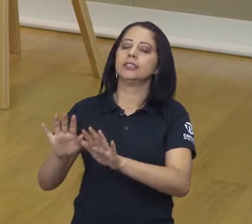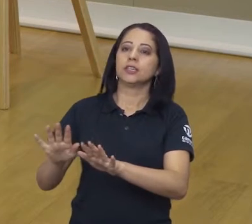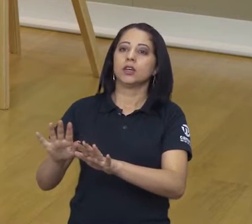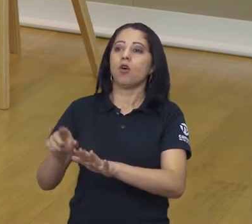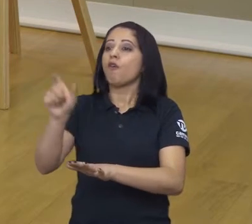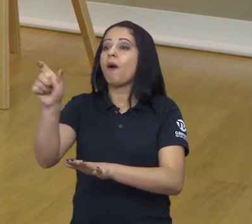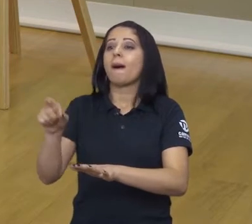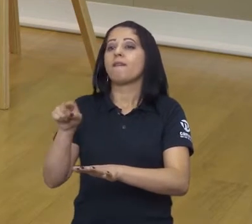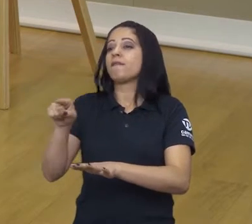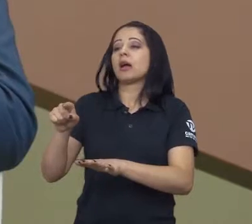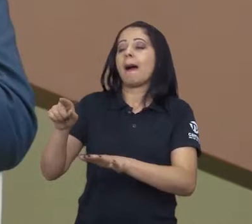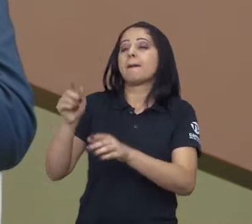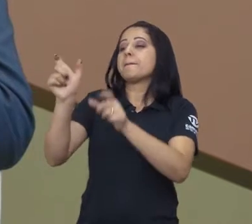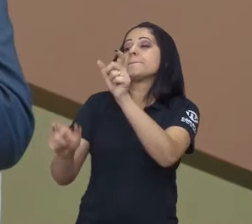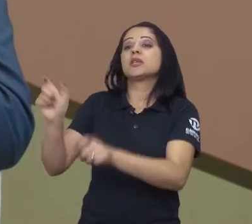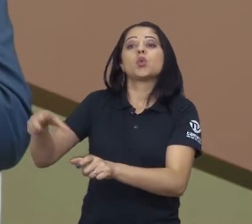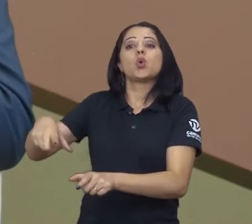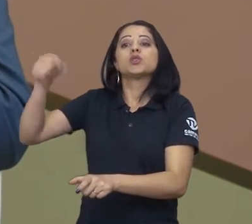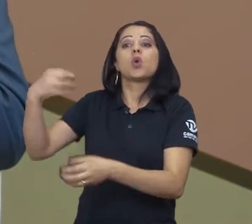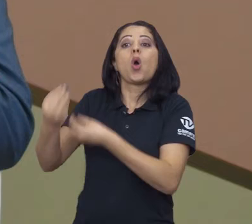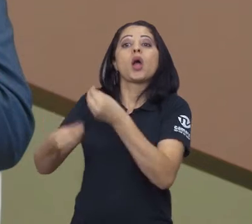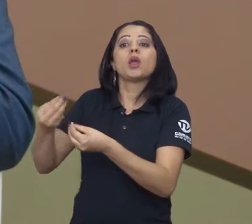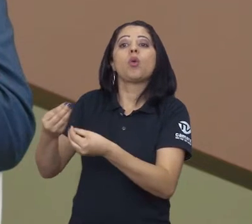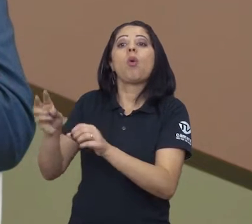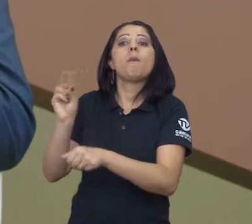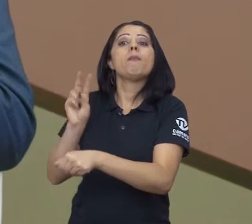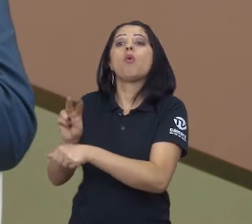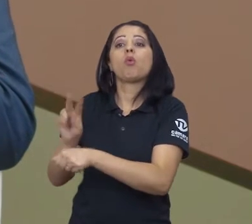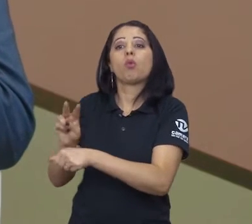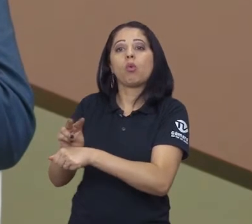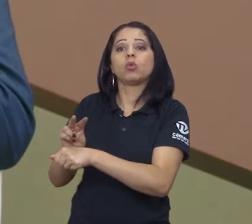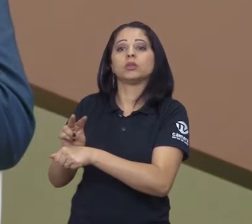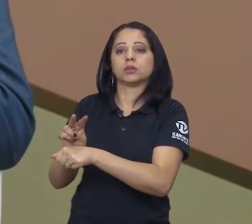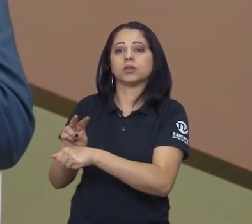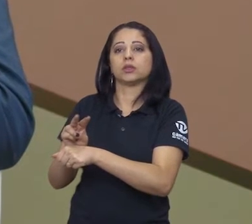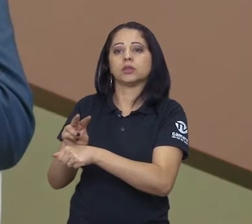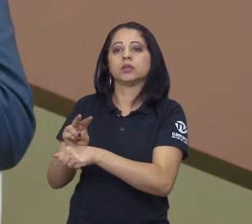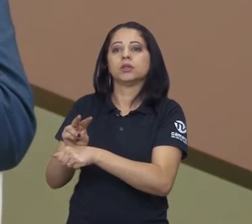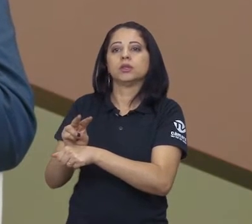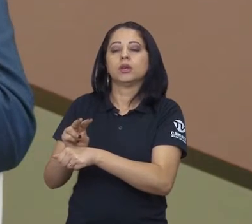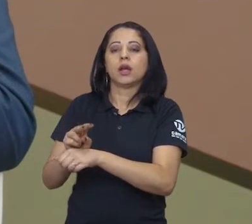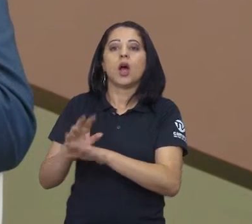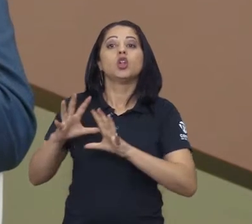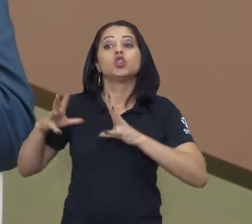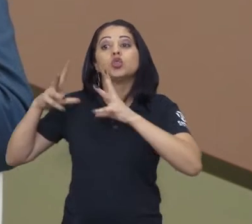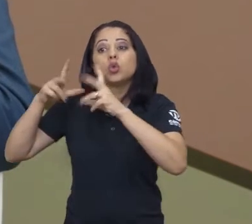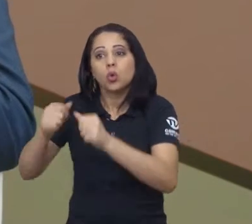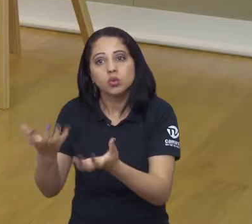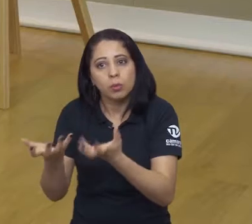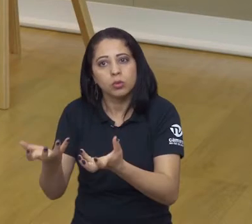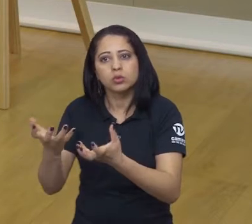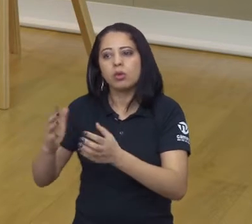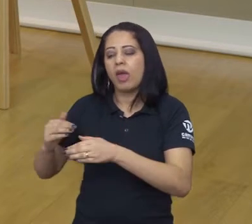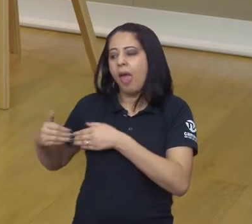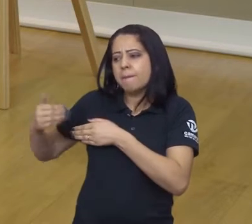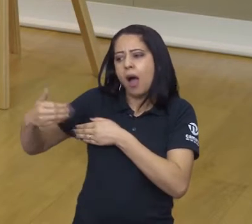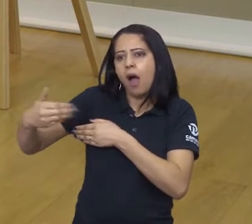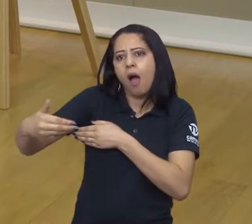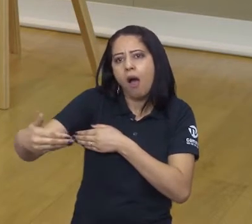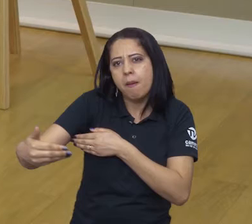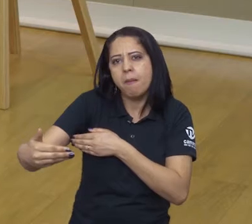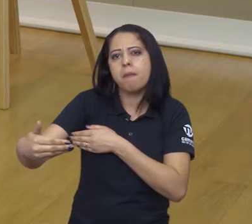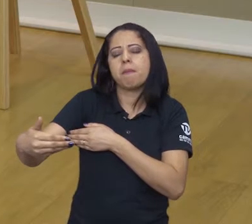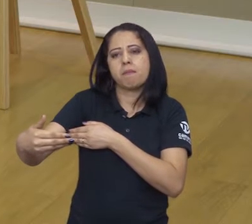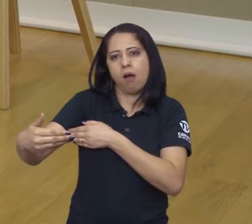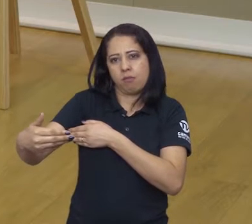decisões e isso vai interferir porque todo mundo quer a longevidade Sim mas você pode ter uma